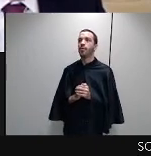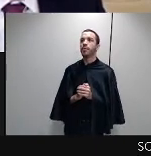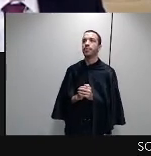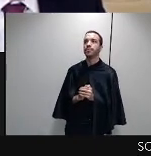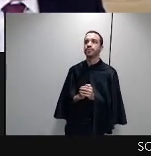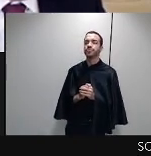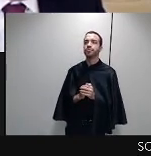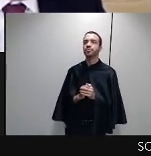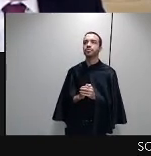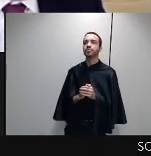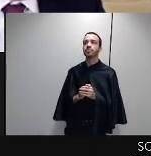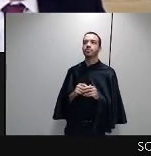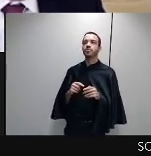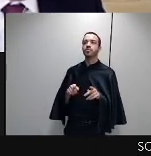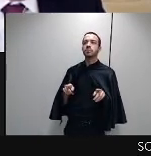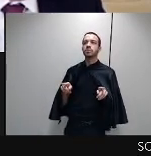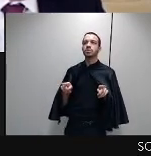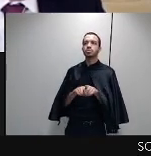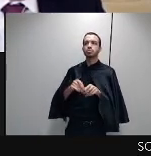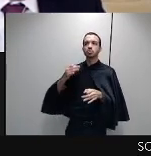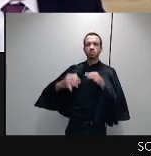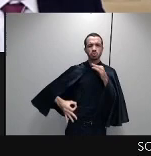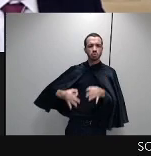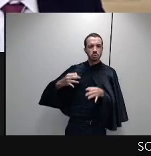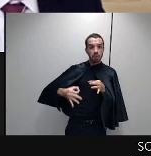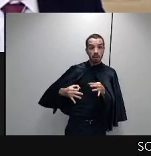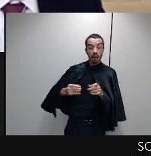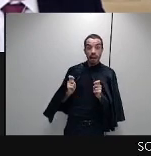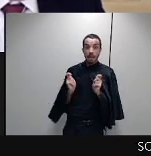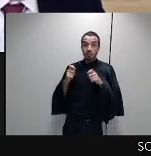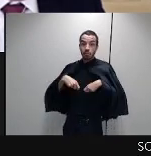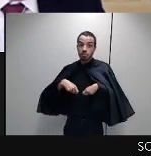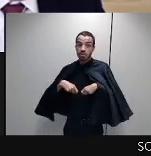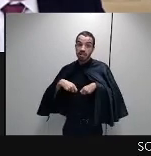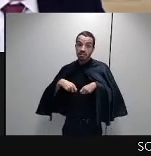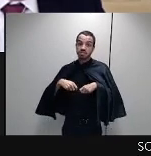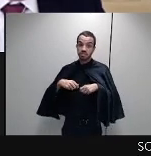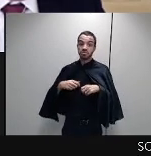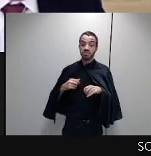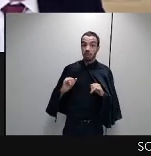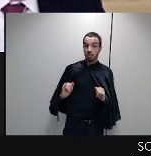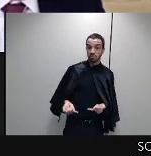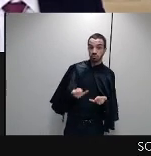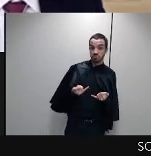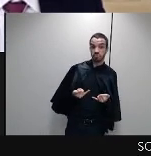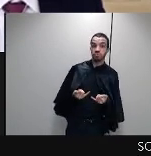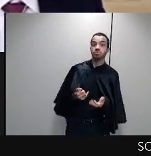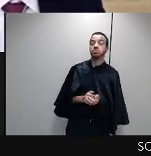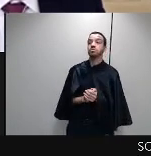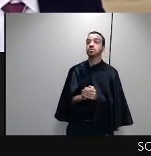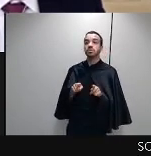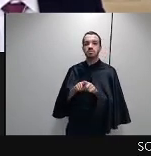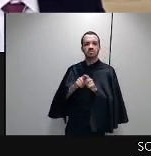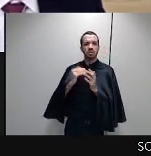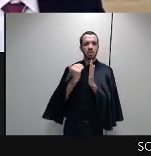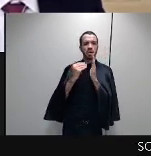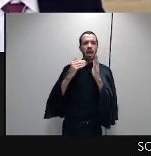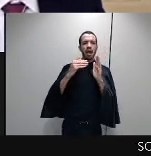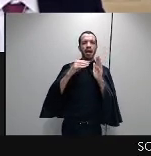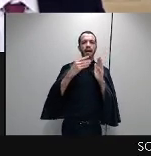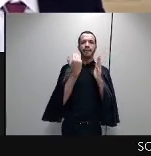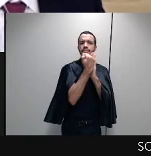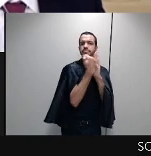o exercício do juízo de conveniência e oportunidade nem a requerer habilitação dos seus créditos nos autos do procedimento falimentar